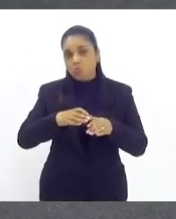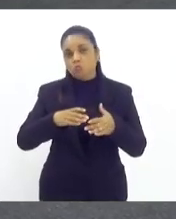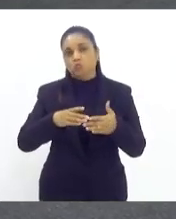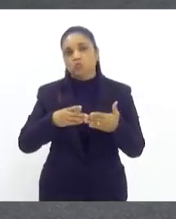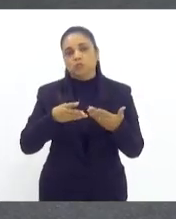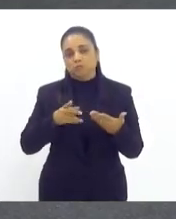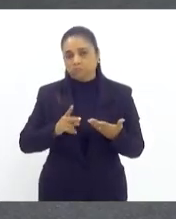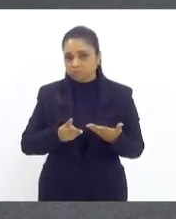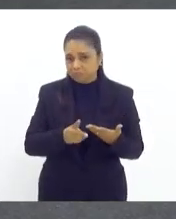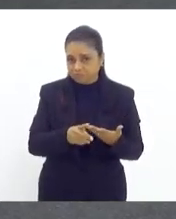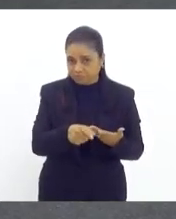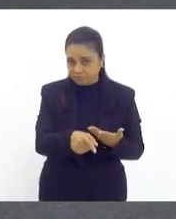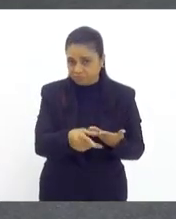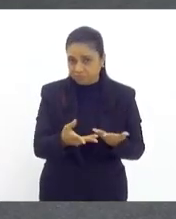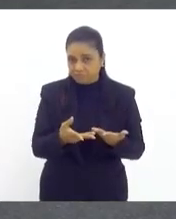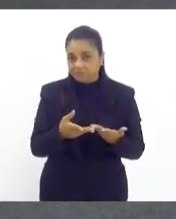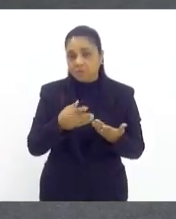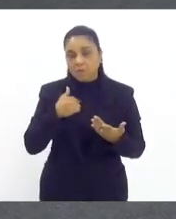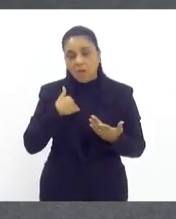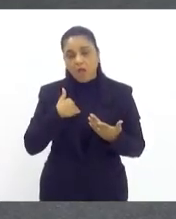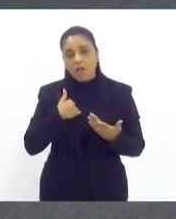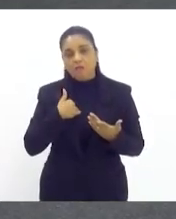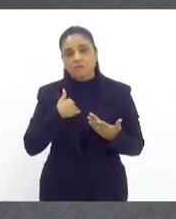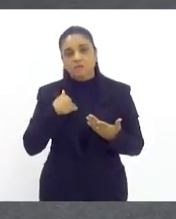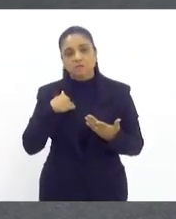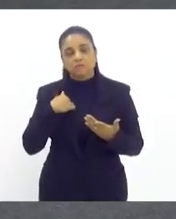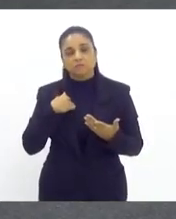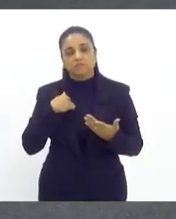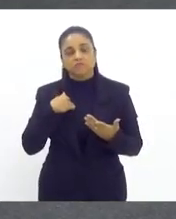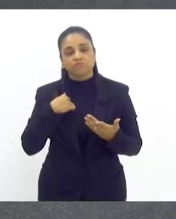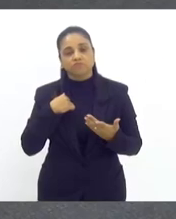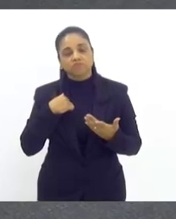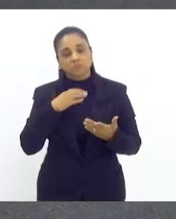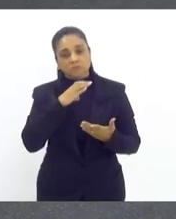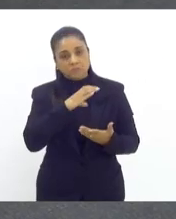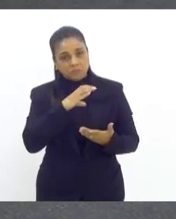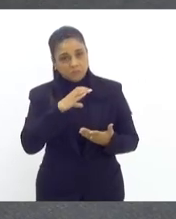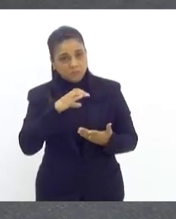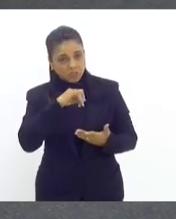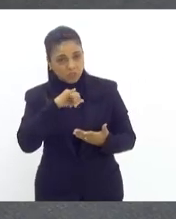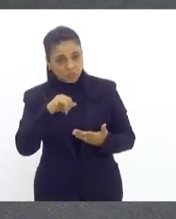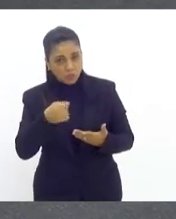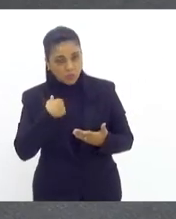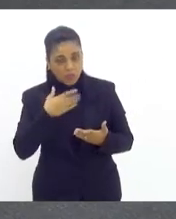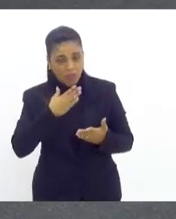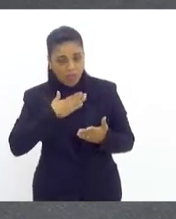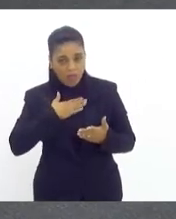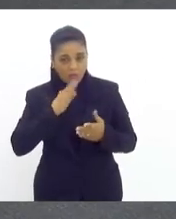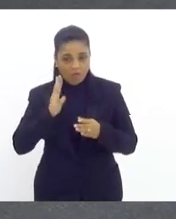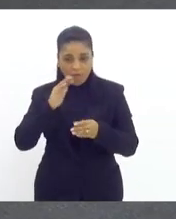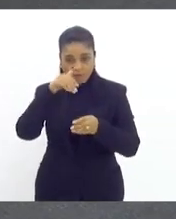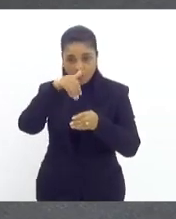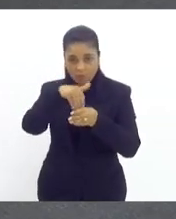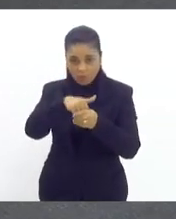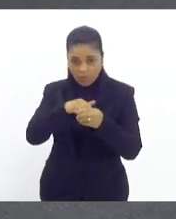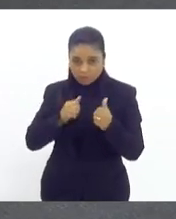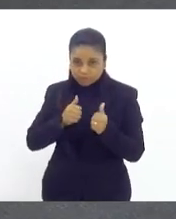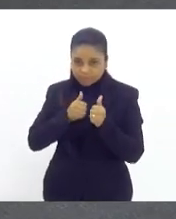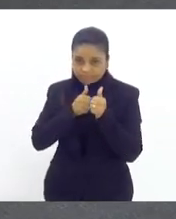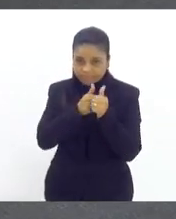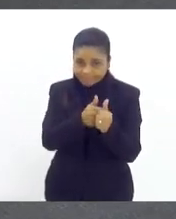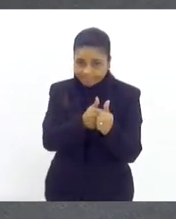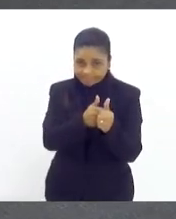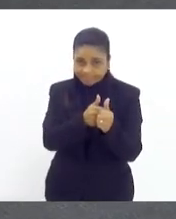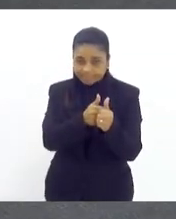aqui da decisão da ccj e vou votar com a ccj E